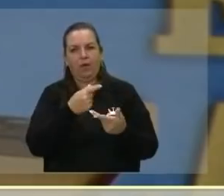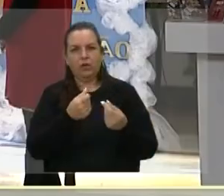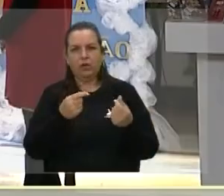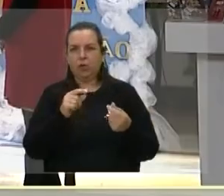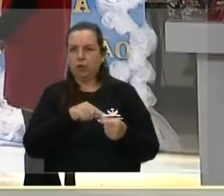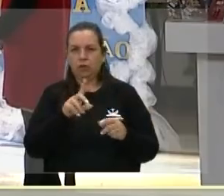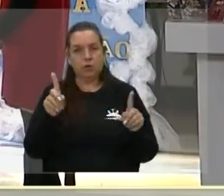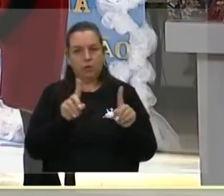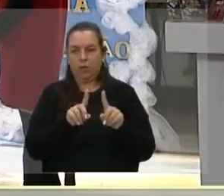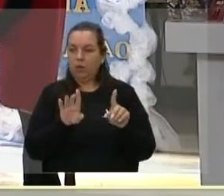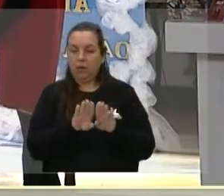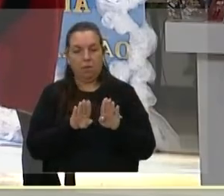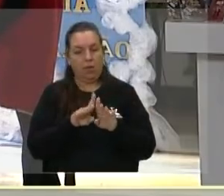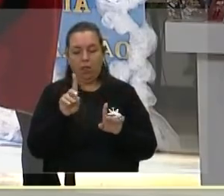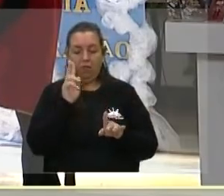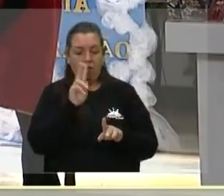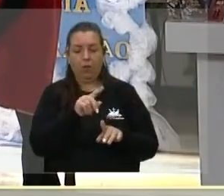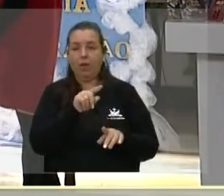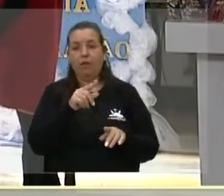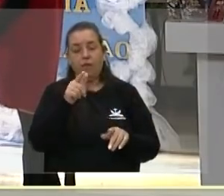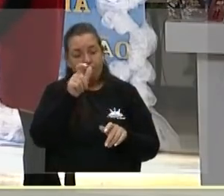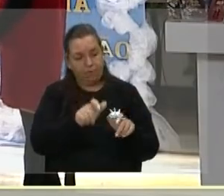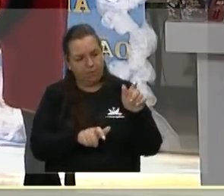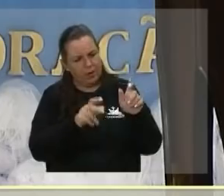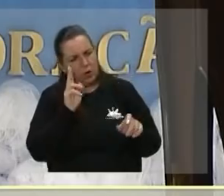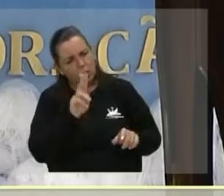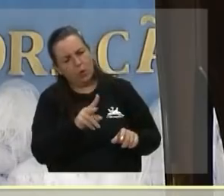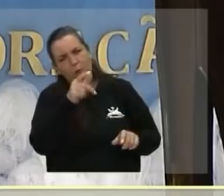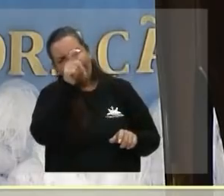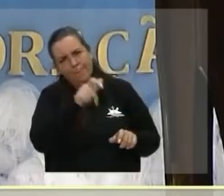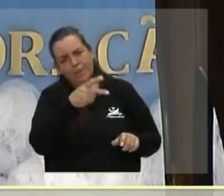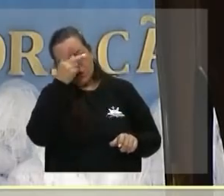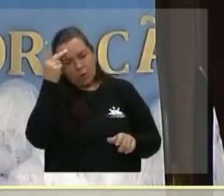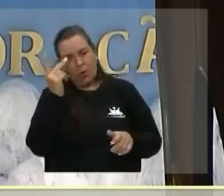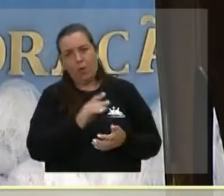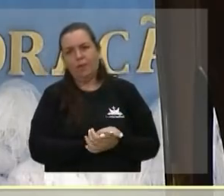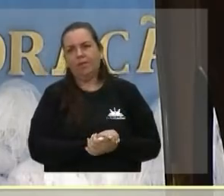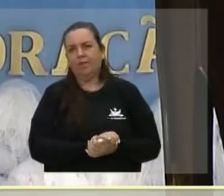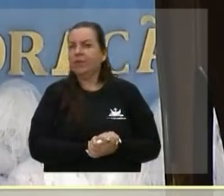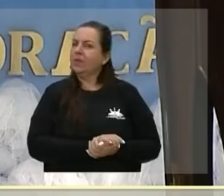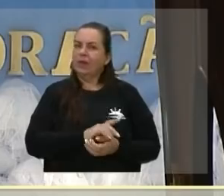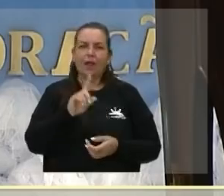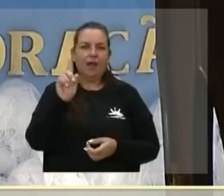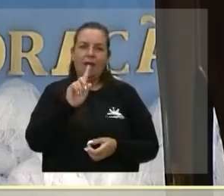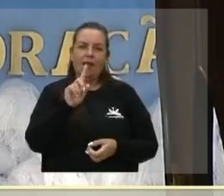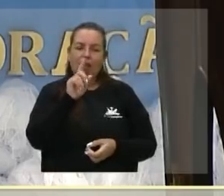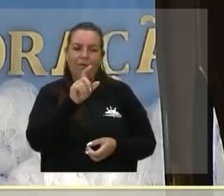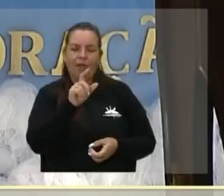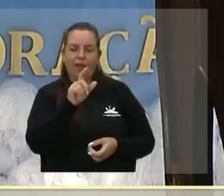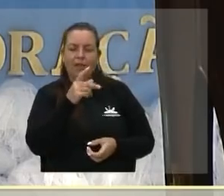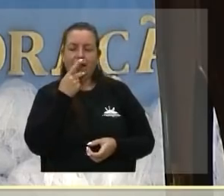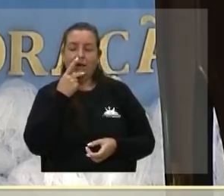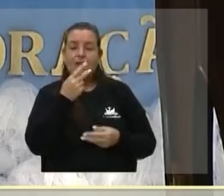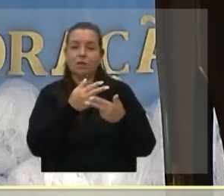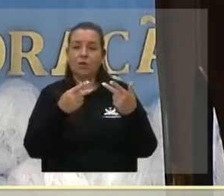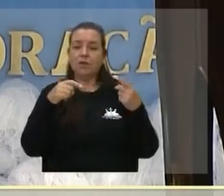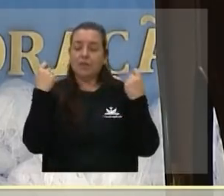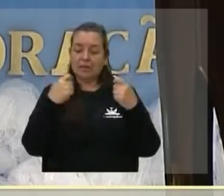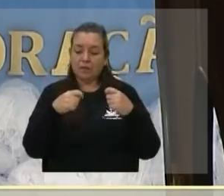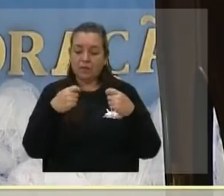outros tem que levir ele não fala do que fazemos mas ele fala